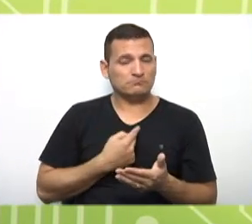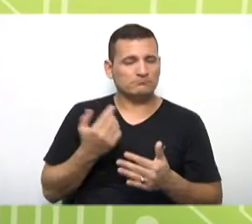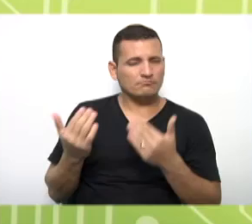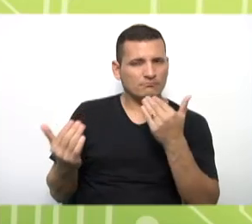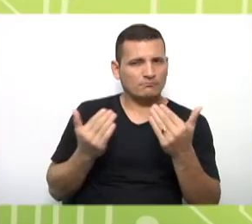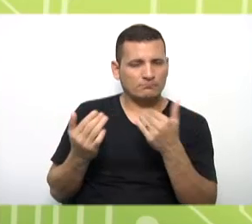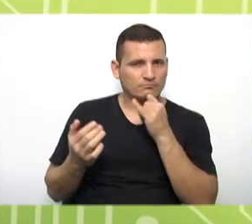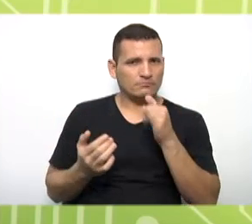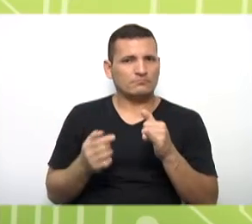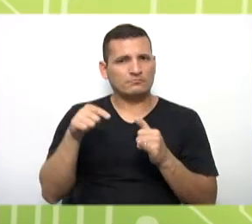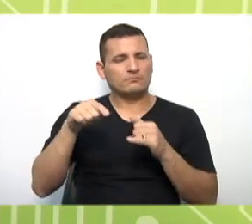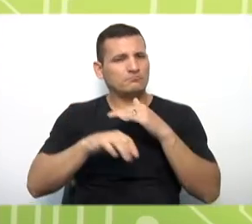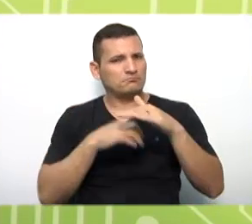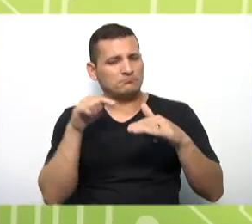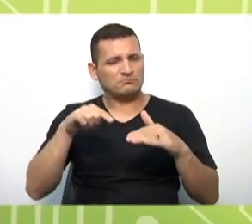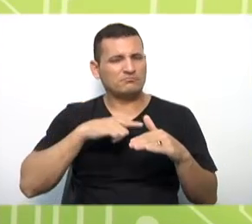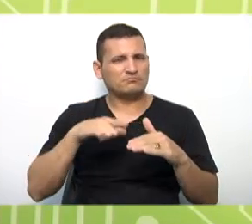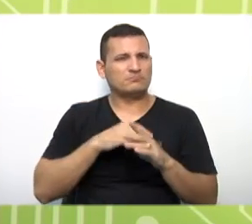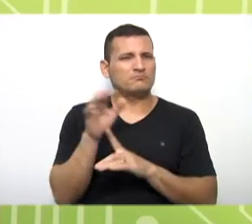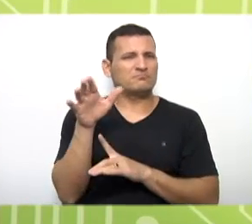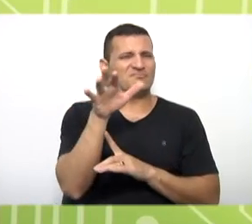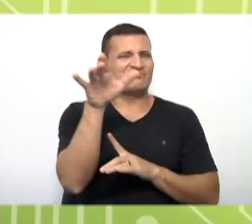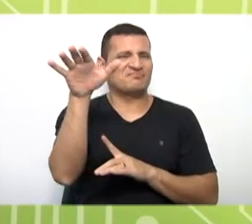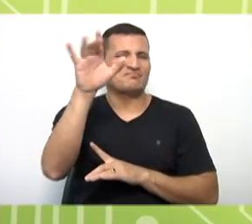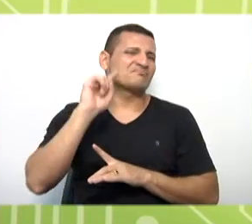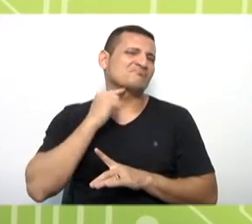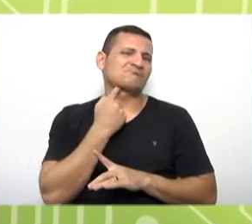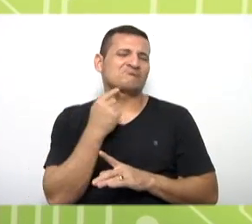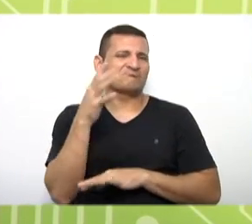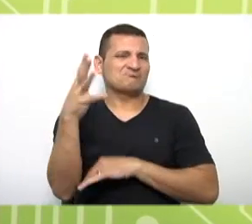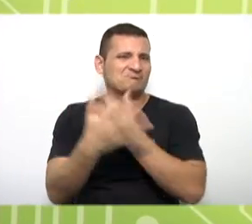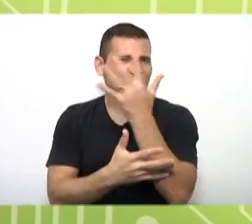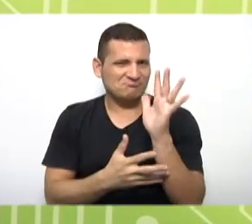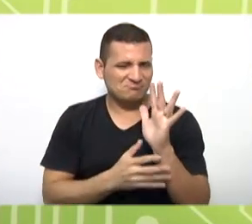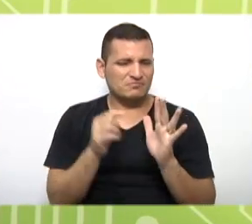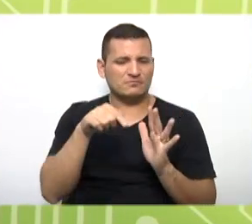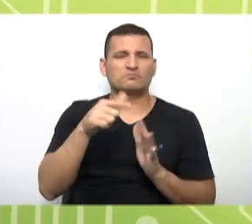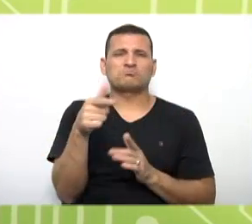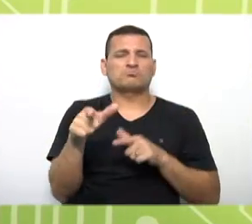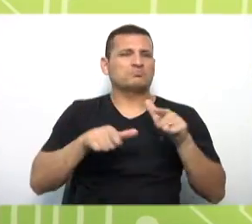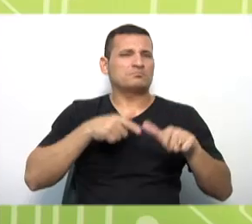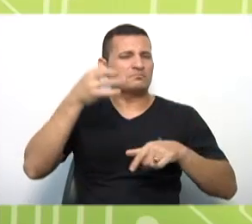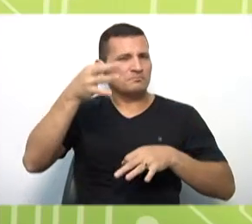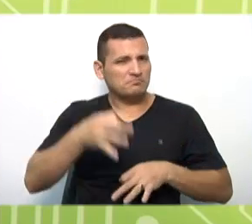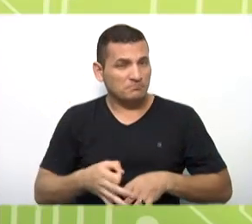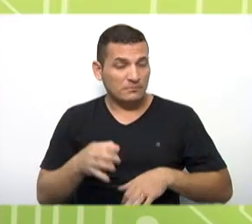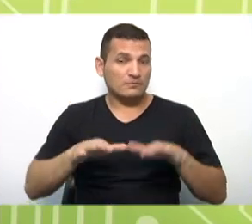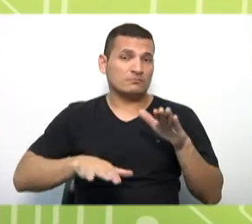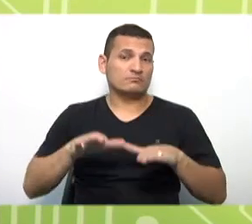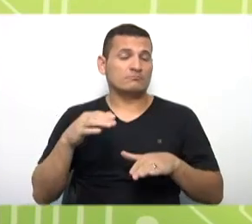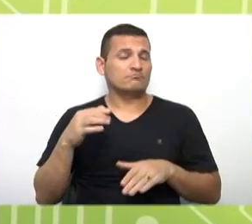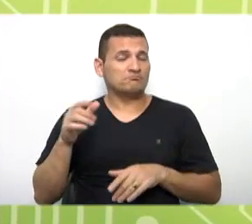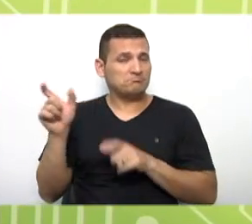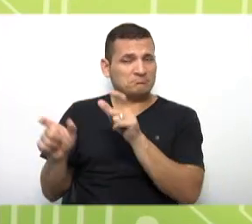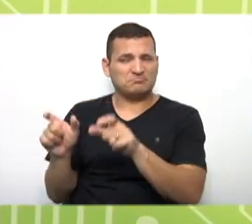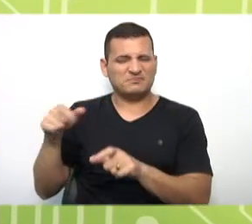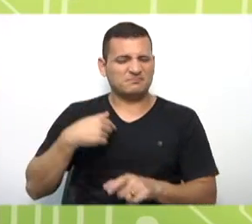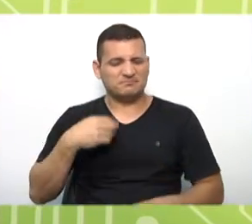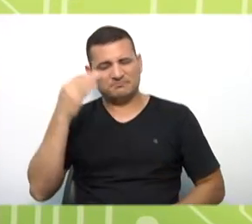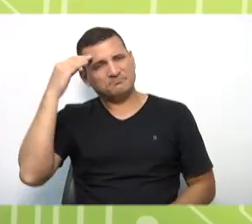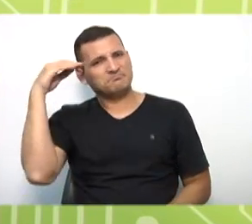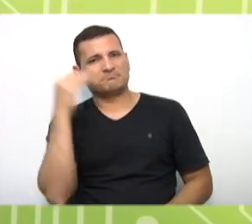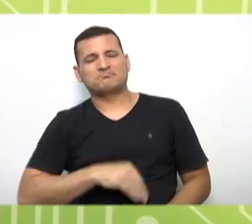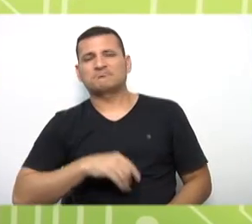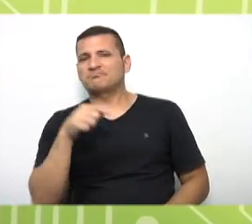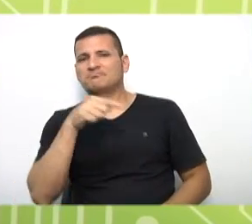empresa é uma empresa que polui o meio ambiente, que não produz da forma correta, muitas vezes a gente deixa de ser cliente dessa empresa